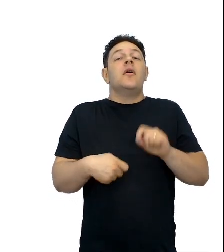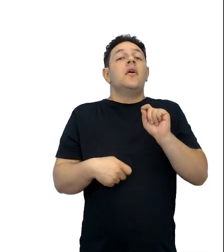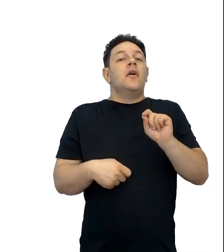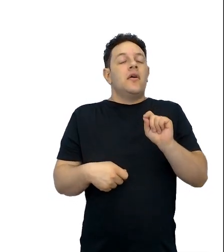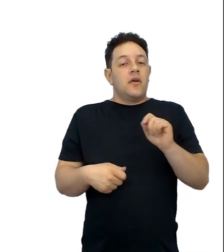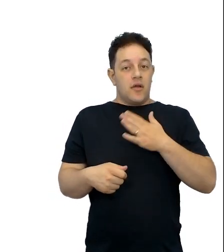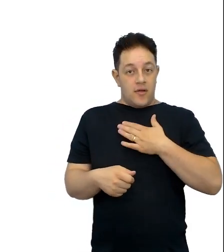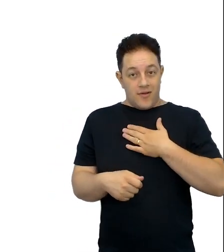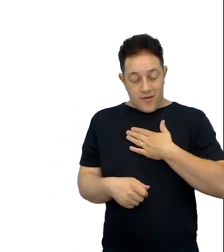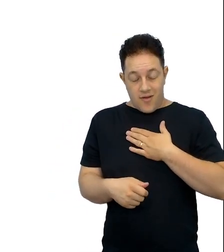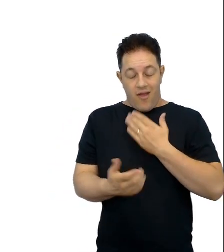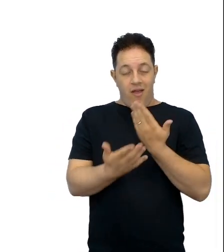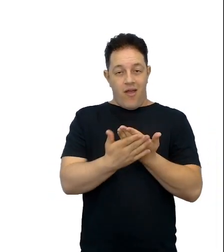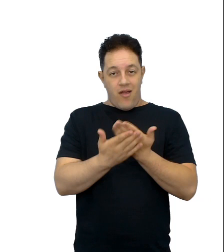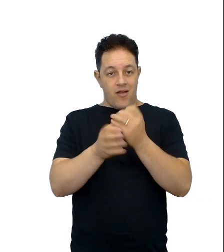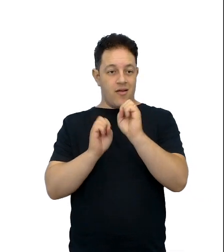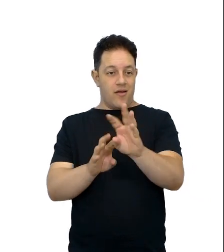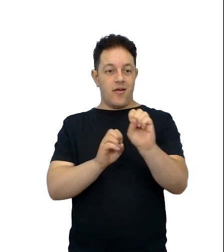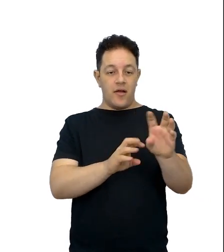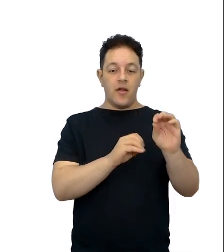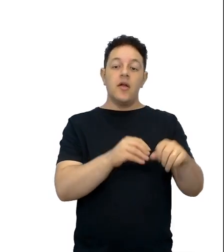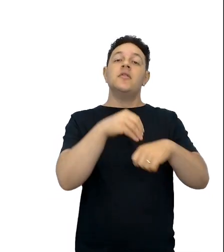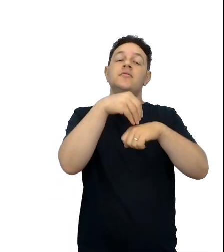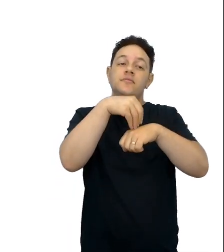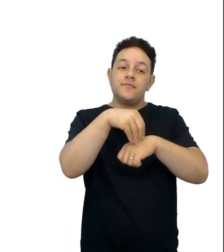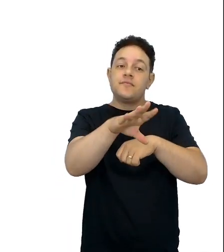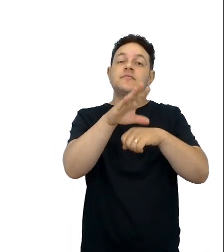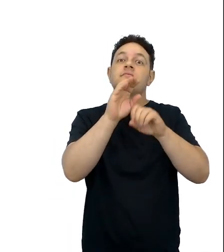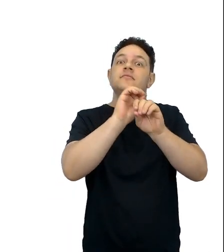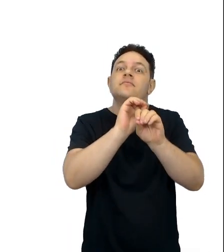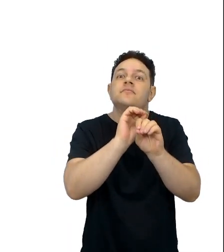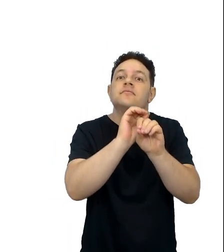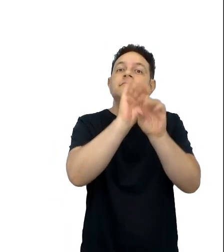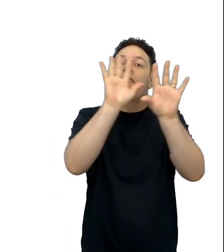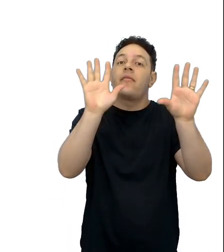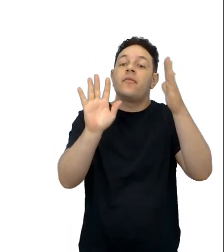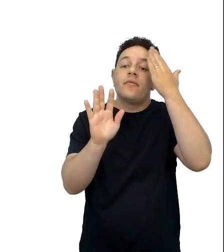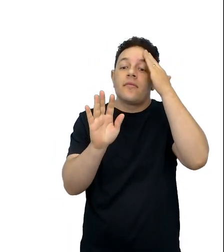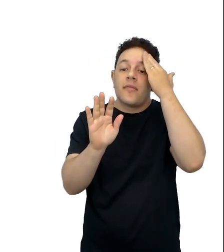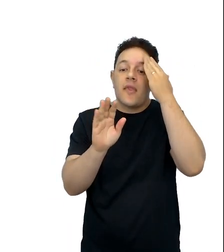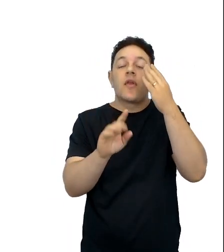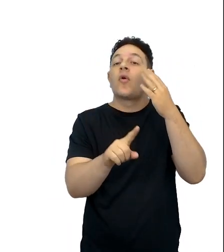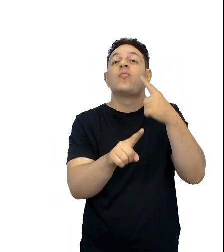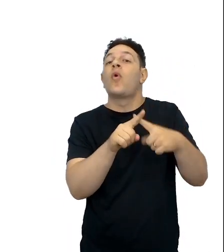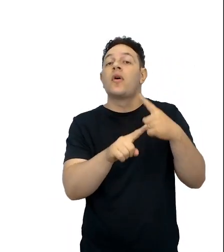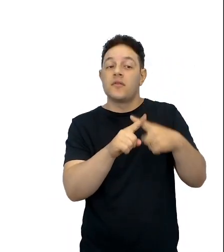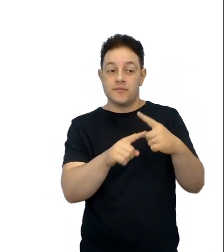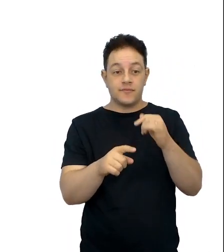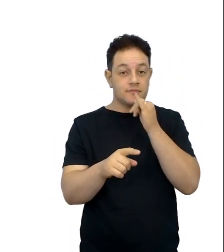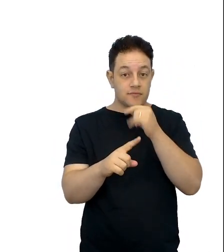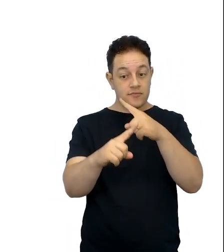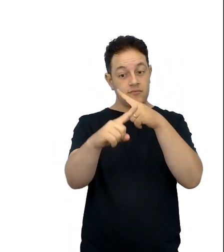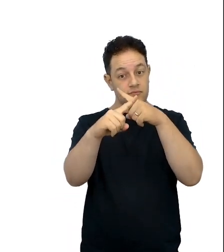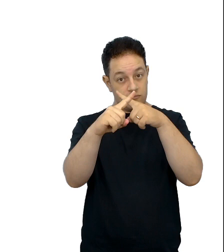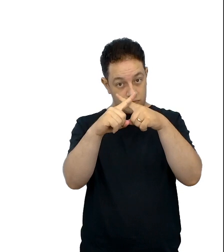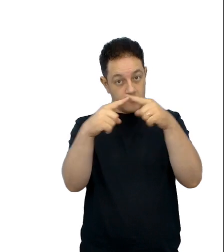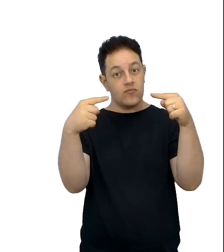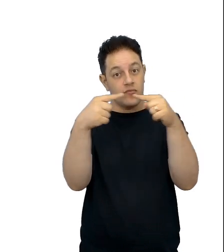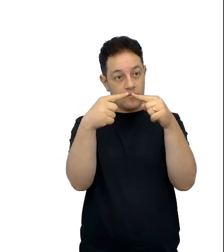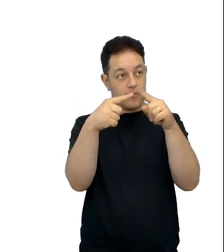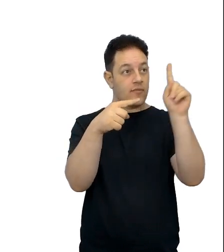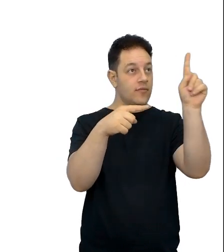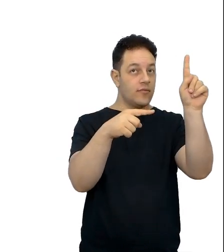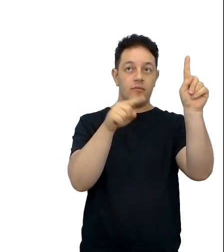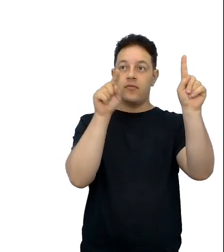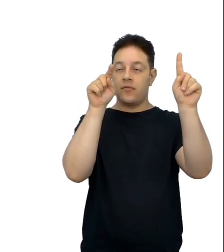nas minhas aulas, né, colocar como explicar para eles o porquê que na multiplicação funciona dessa